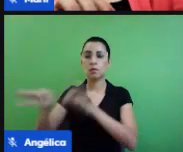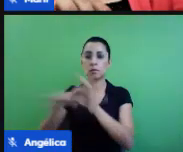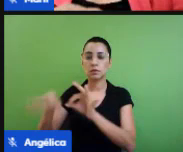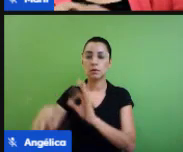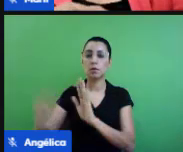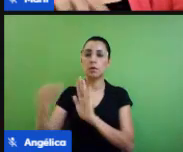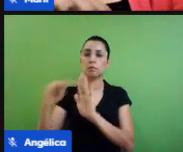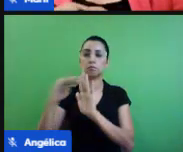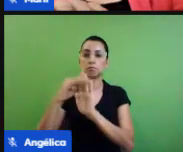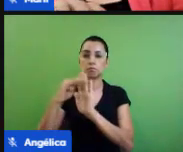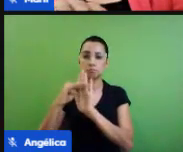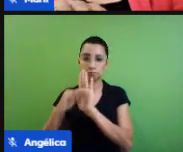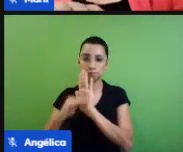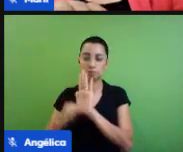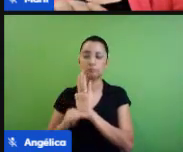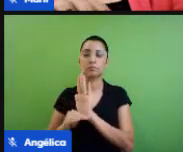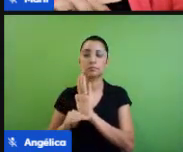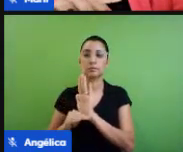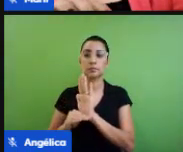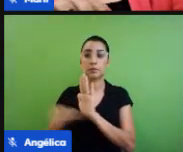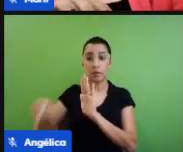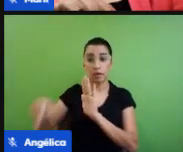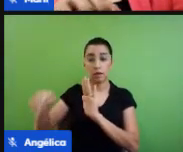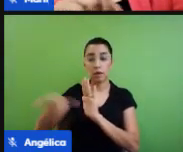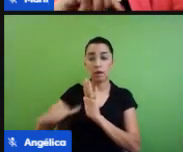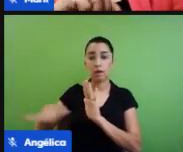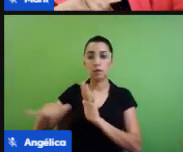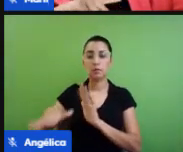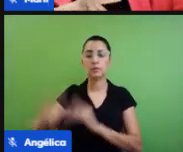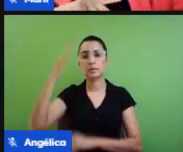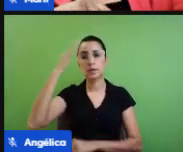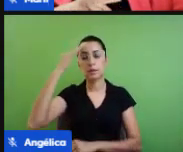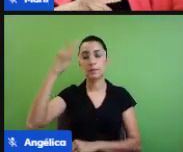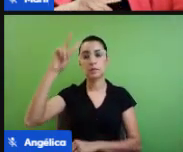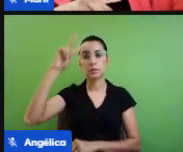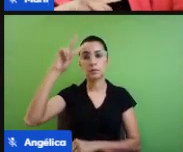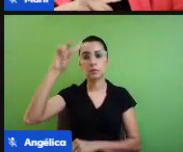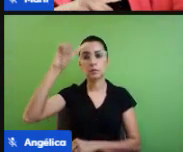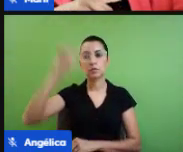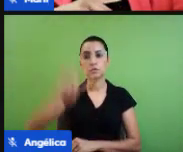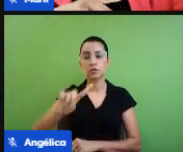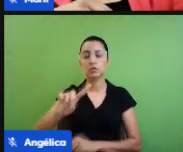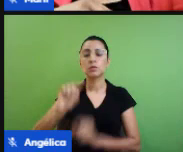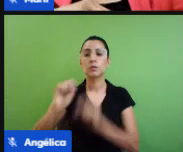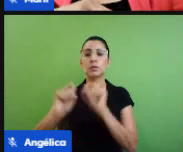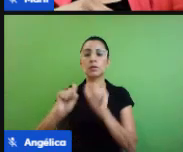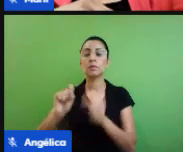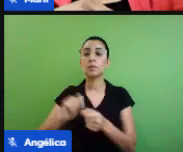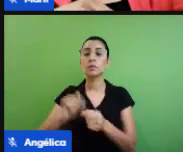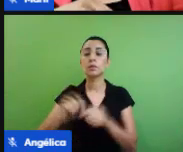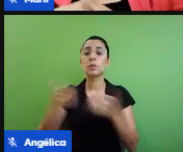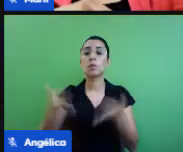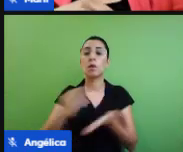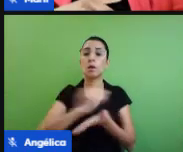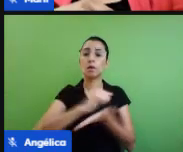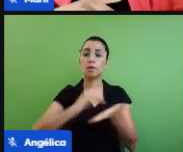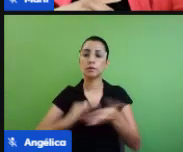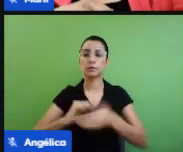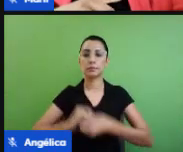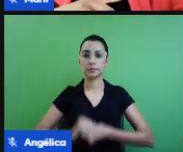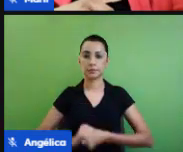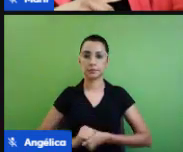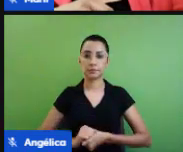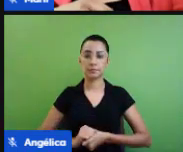roteiro para quê? Para que o aluno saiba que na segunda, no dia tal, ele vai fazer tal atividade. Aí,